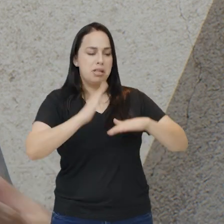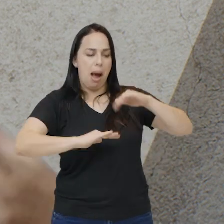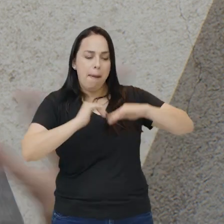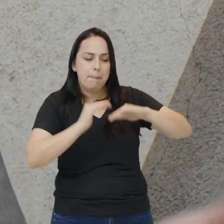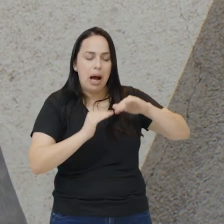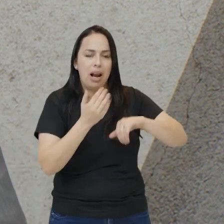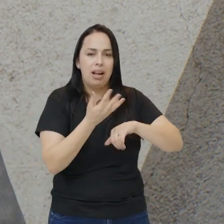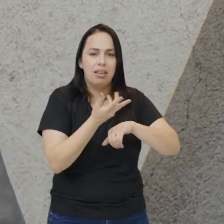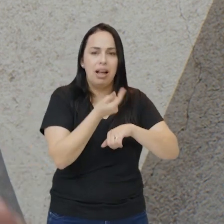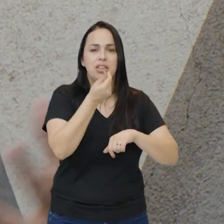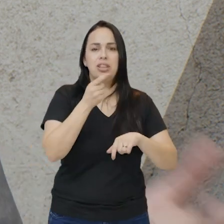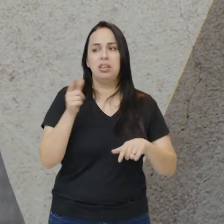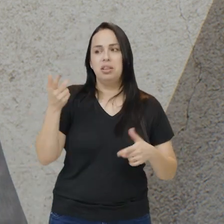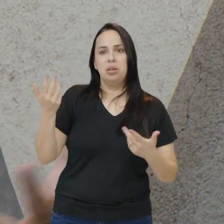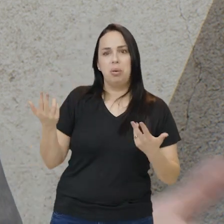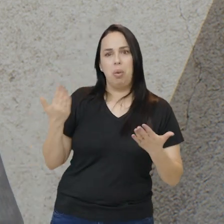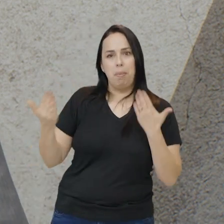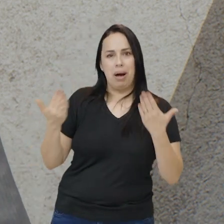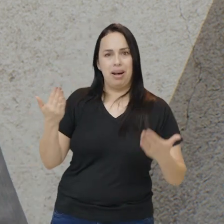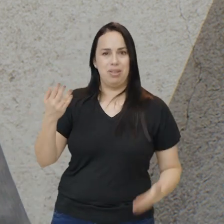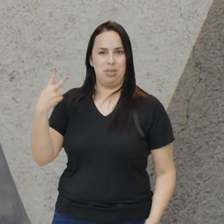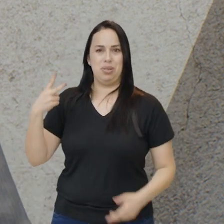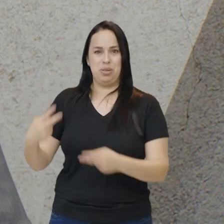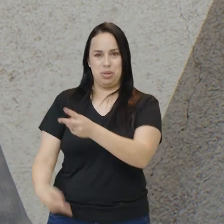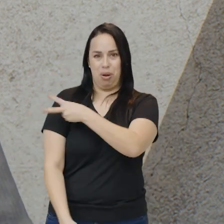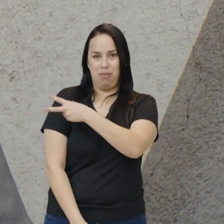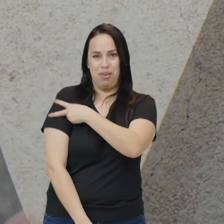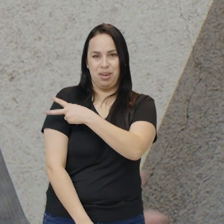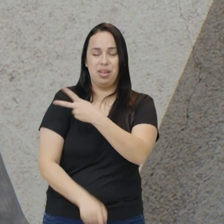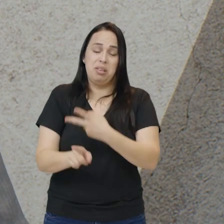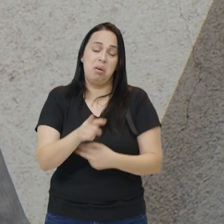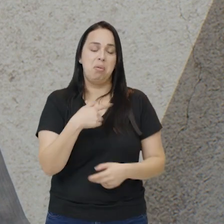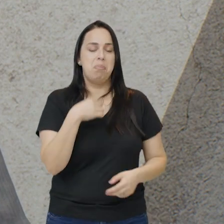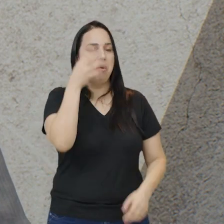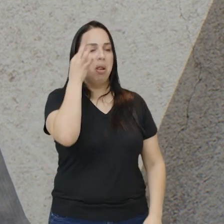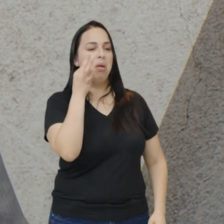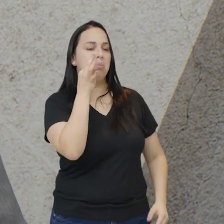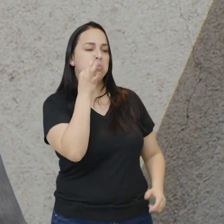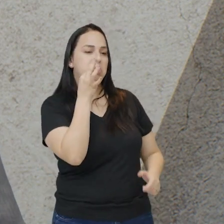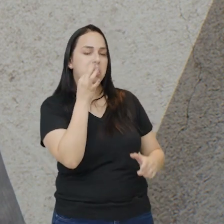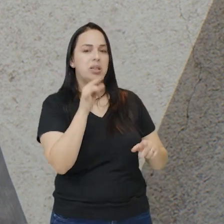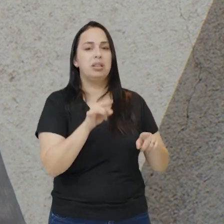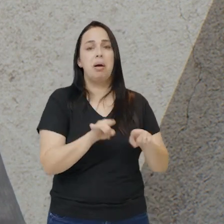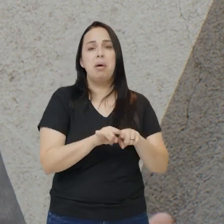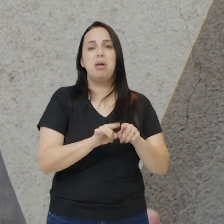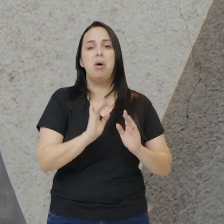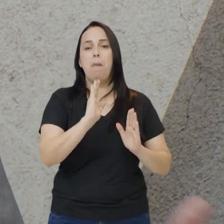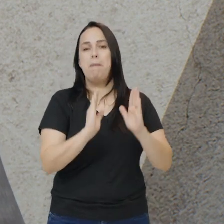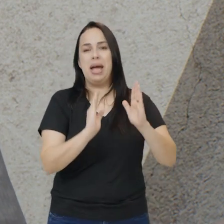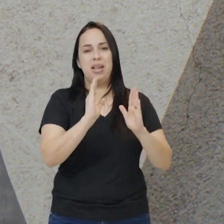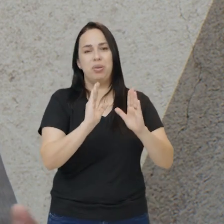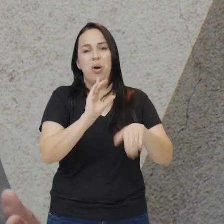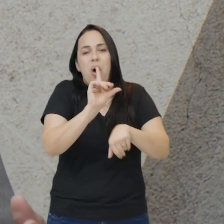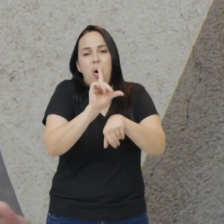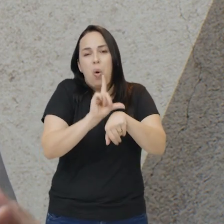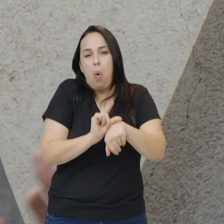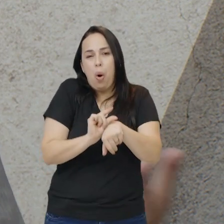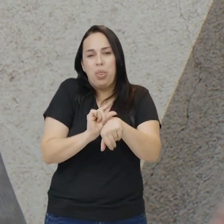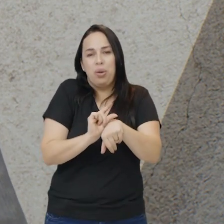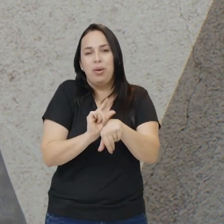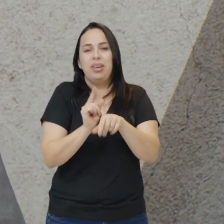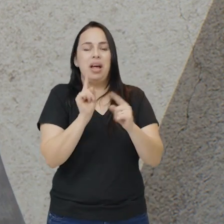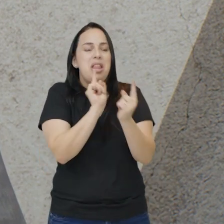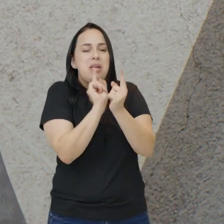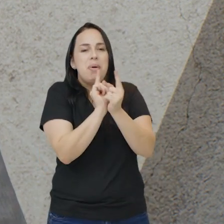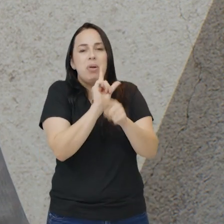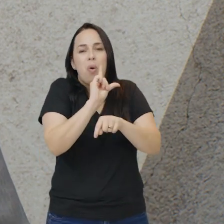habilidade que, né, muitos supervisores ali, então ele prefere atuar como operador pela restrição até de horário, né, um horário mais